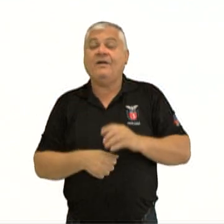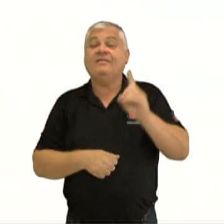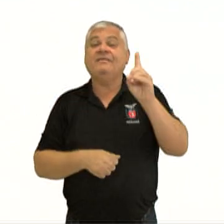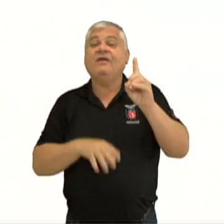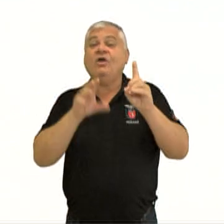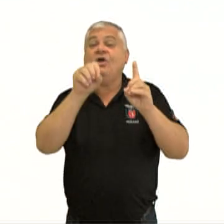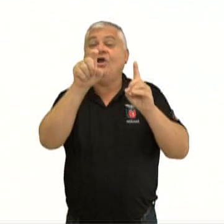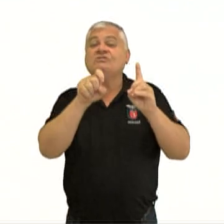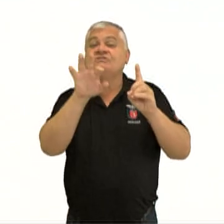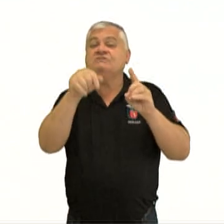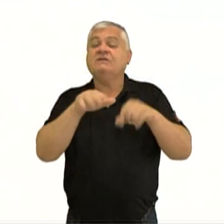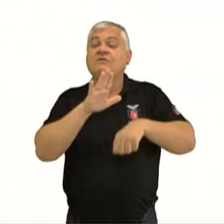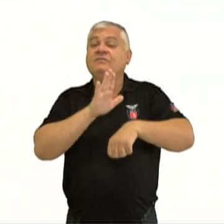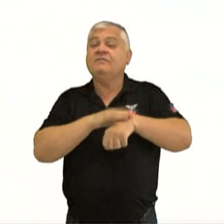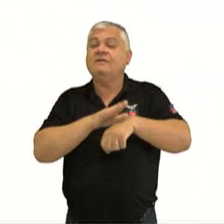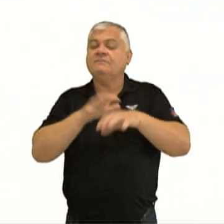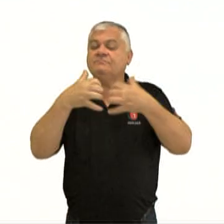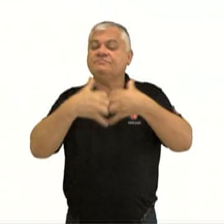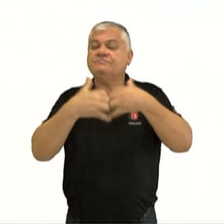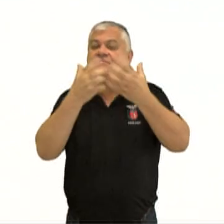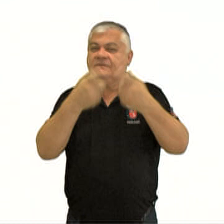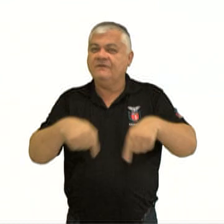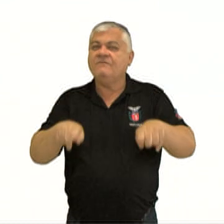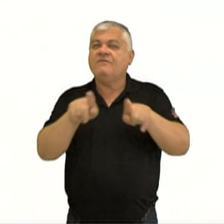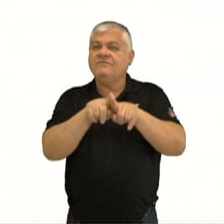oxigênio. Eu vou dar um tempinho para vocês e eu já retorno.